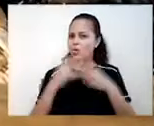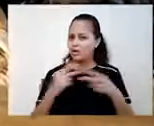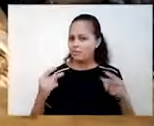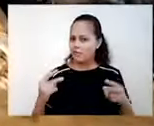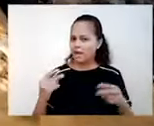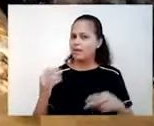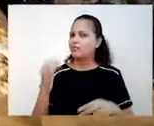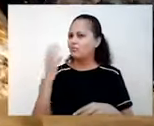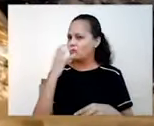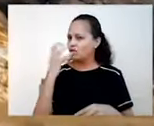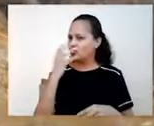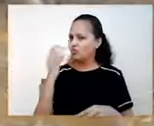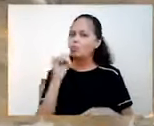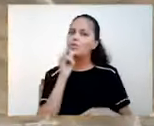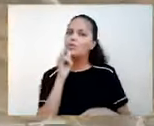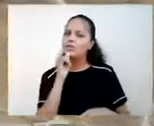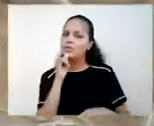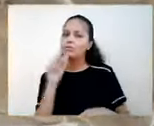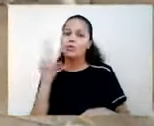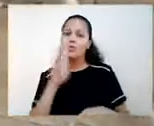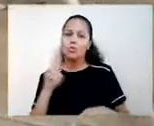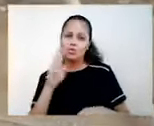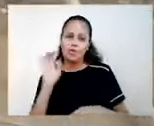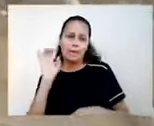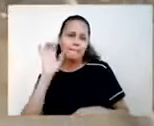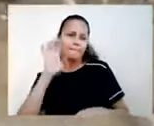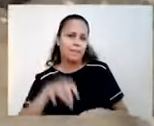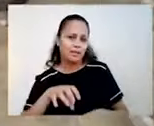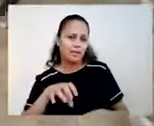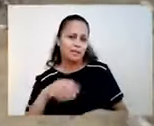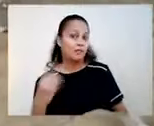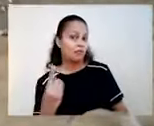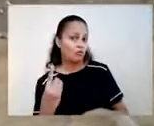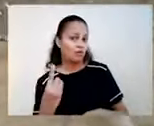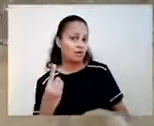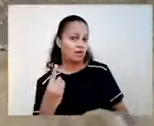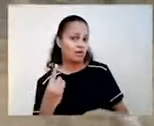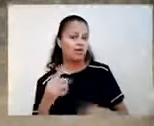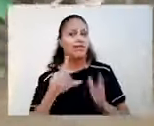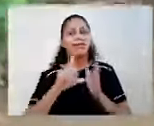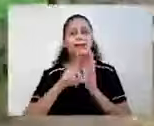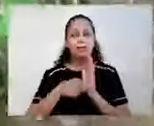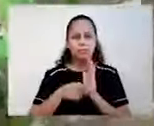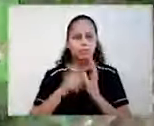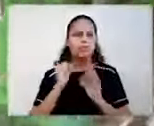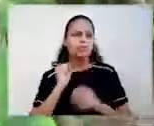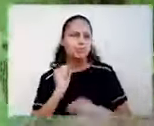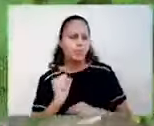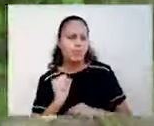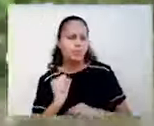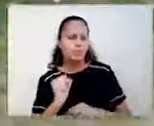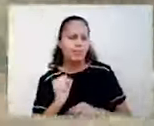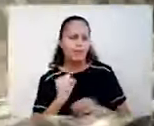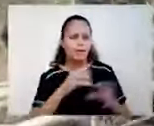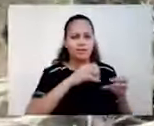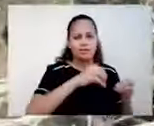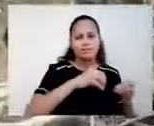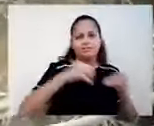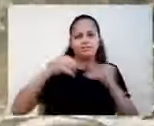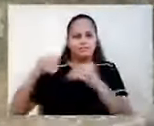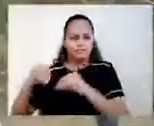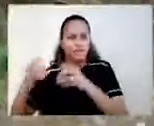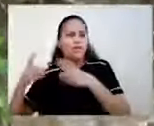animais menores, como um cão, por exemplo, ela usa uma única patada. Depois de abater a presa, a onça